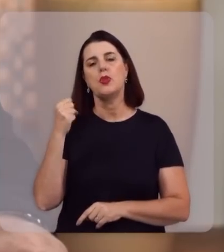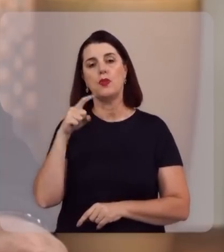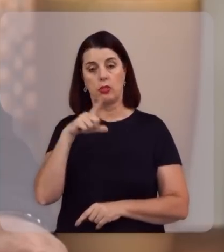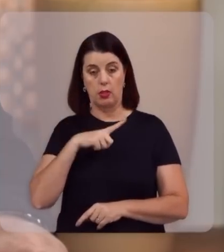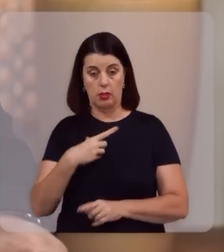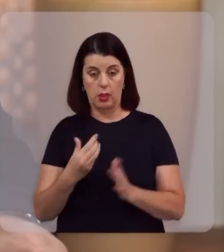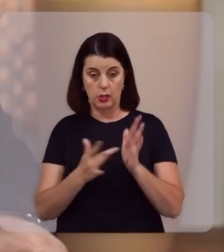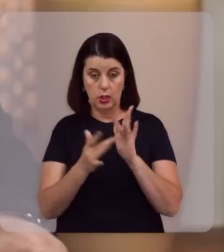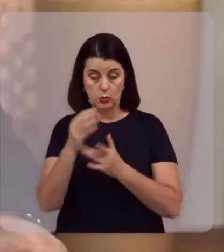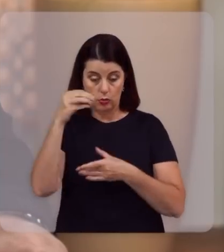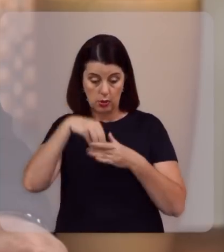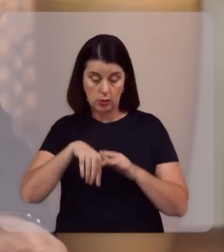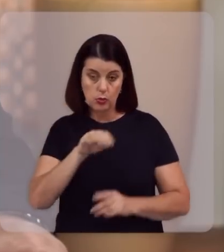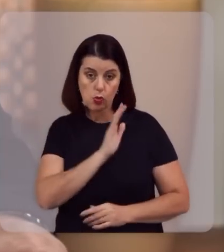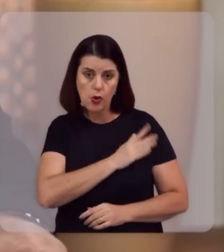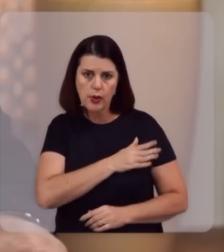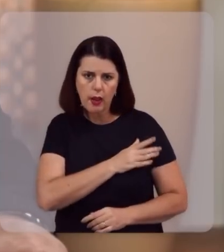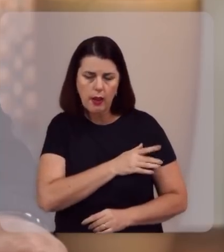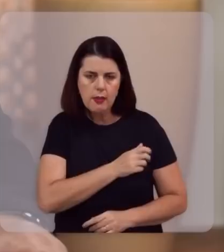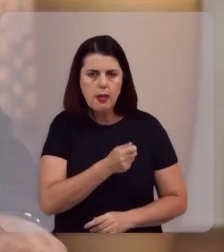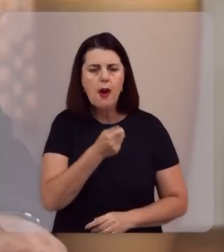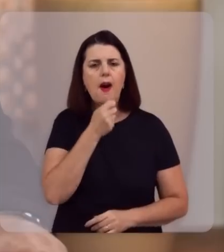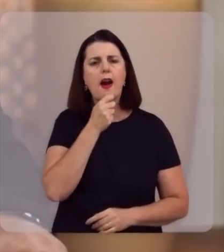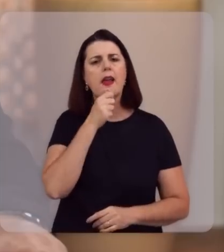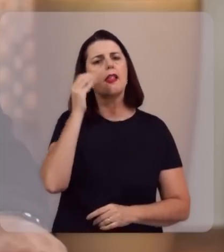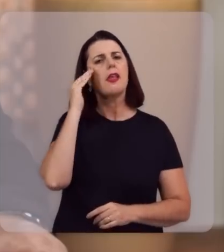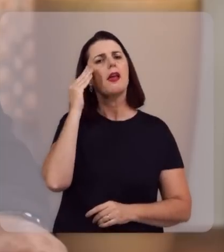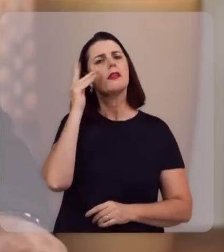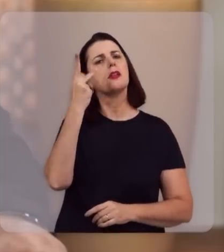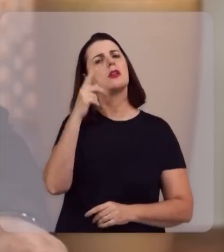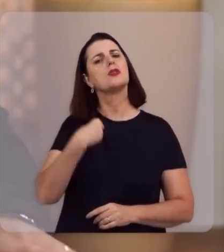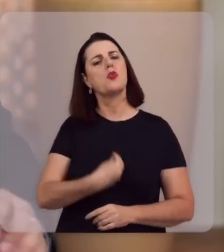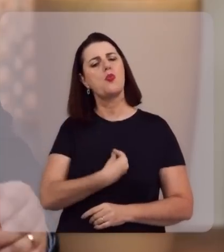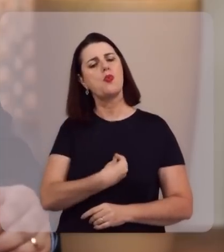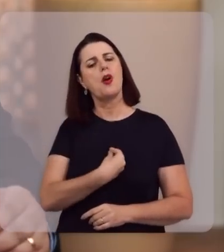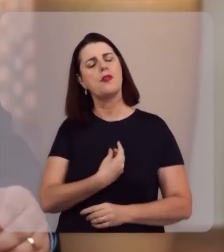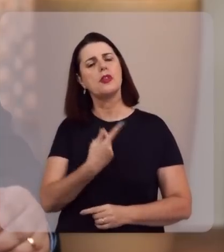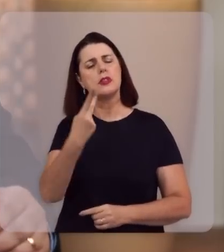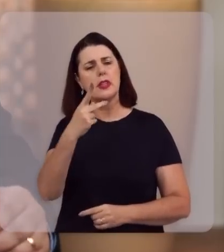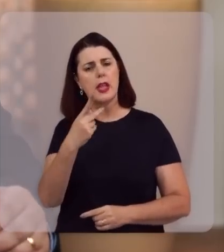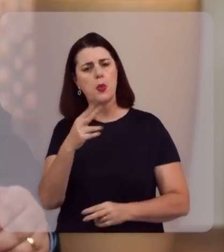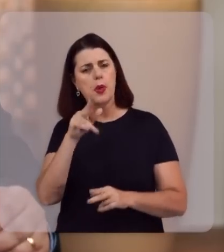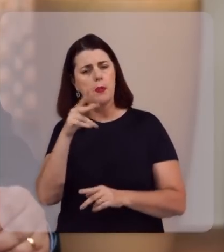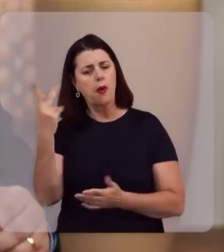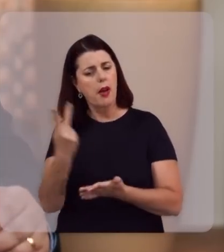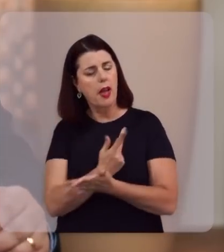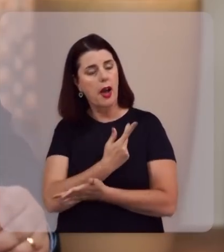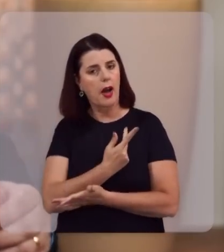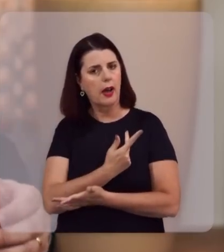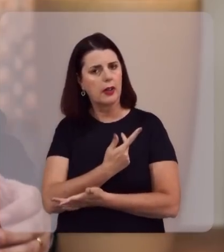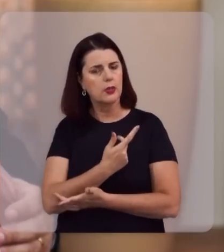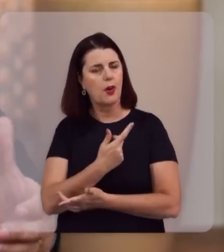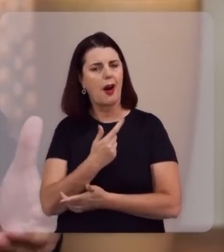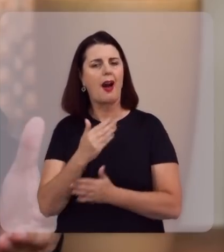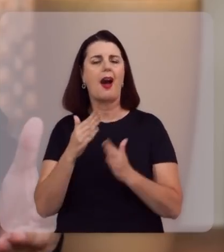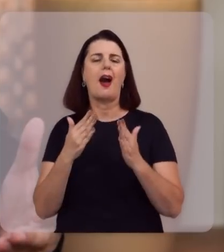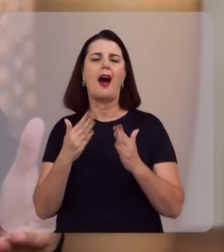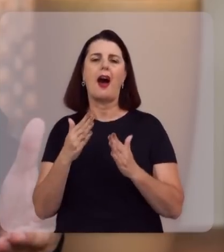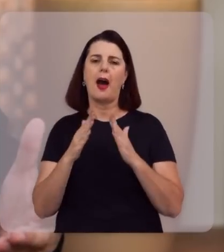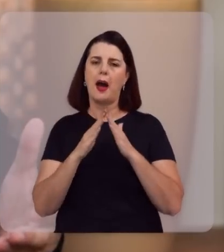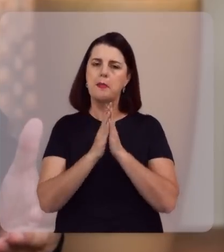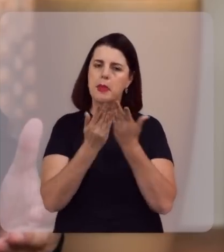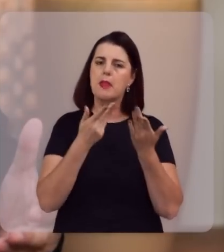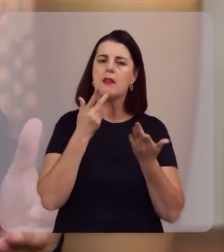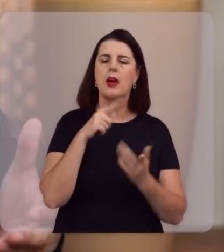você tem Cristo em seu coração, ainda que você entenda na sua perspectiva que o seu irmão está errado, a Bíblia diz que você